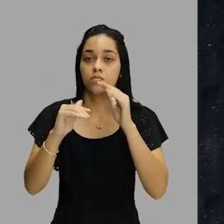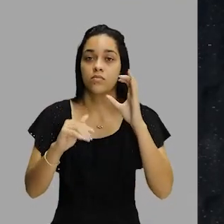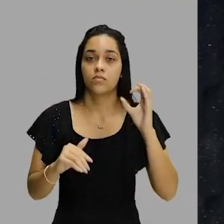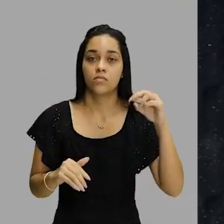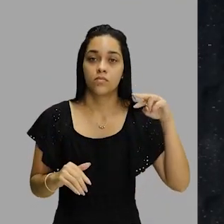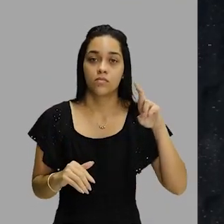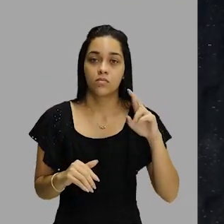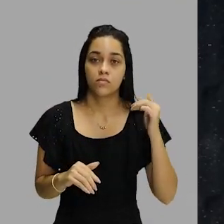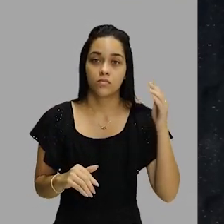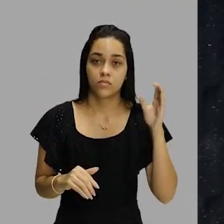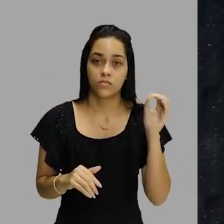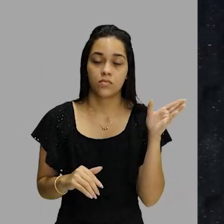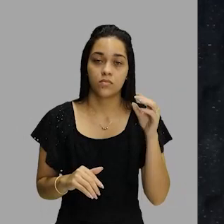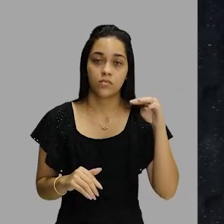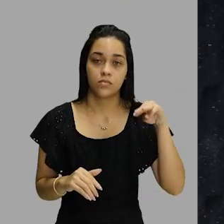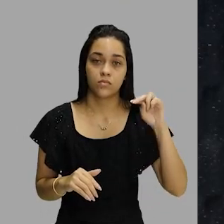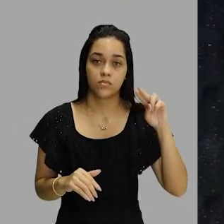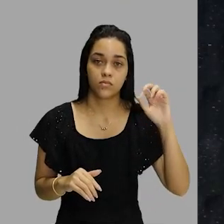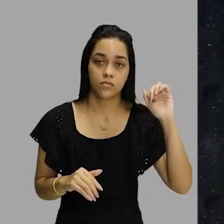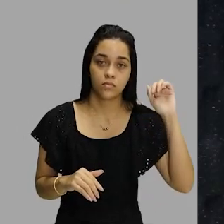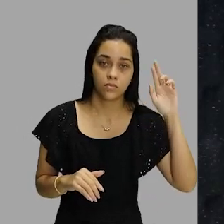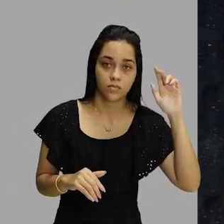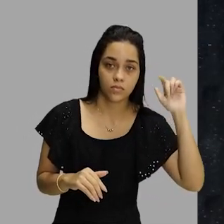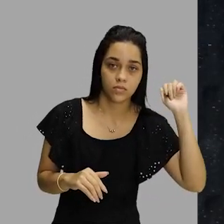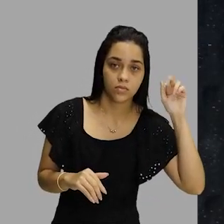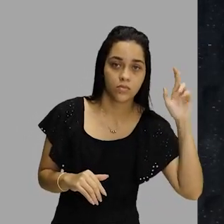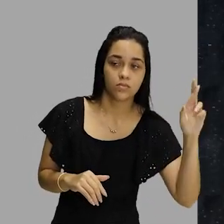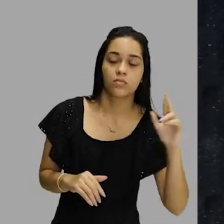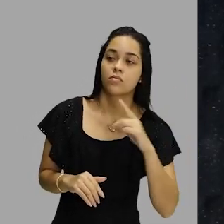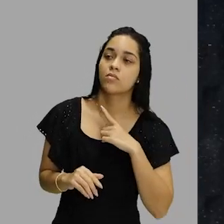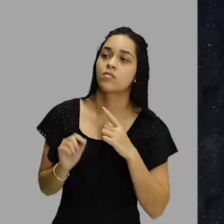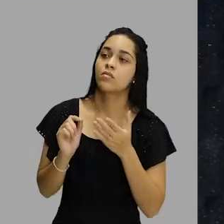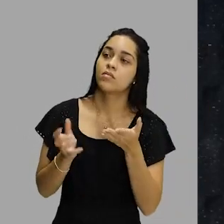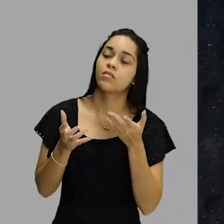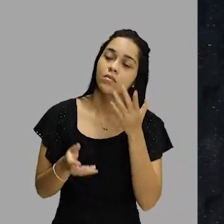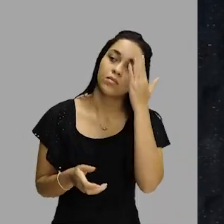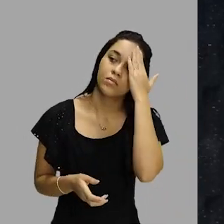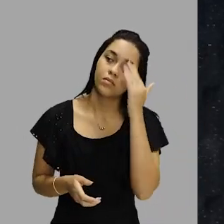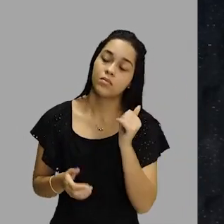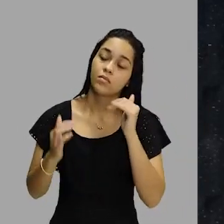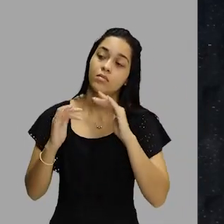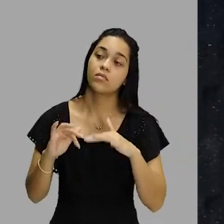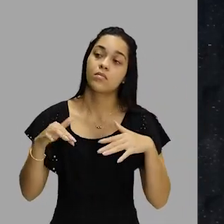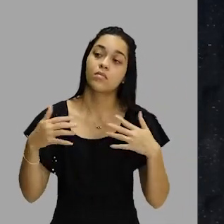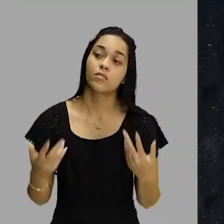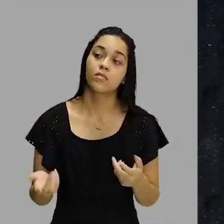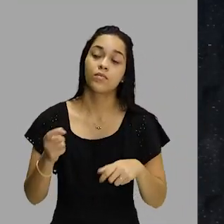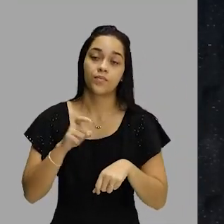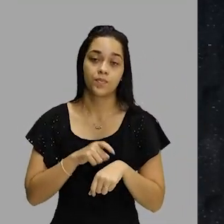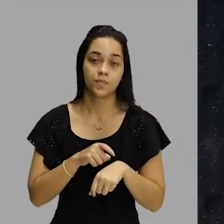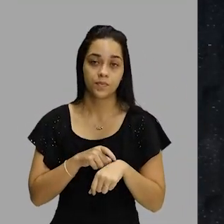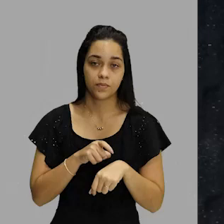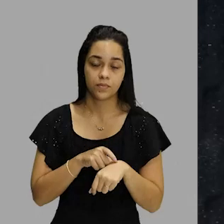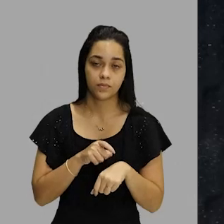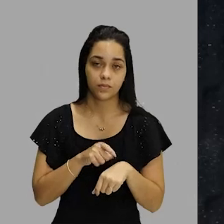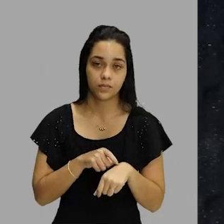contração muscular. Então, na imagem aqui, nesse gráfico, ele quer saber qual é o momento em